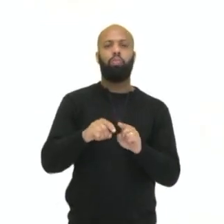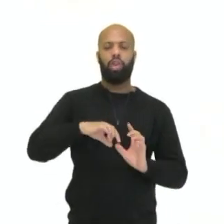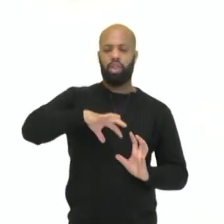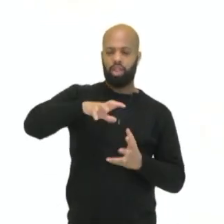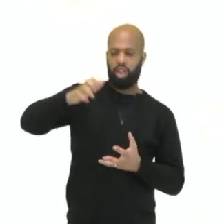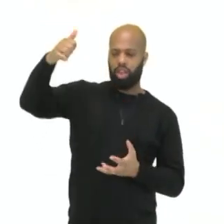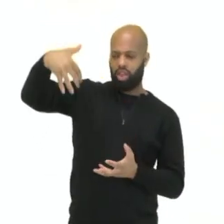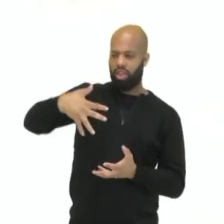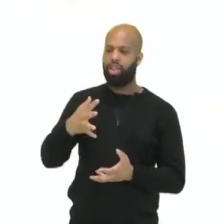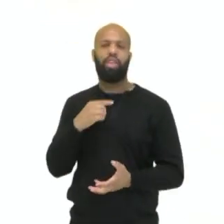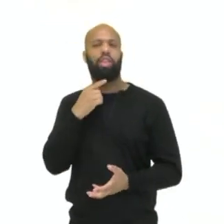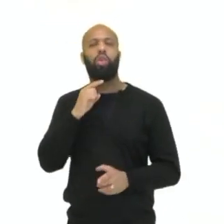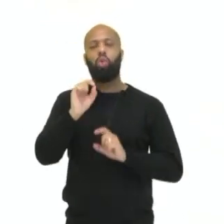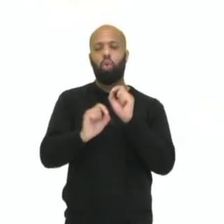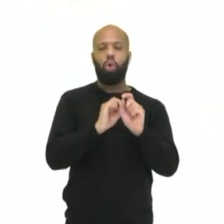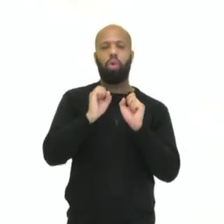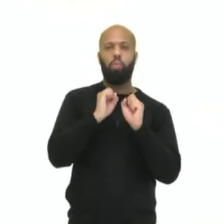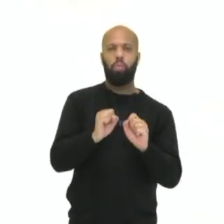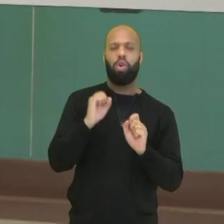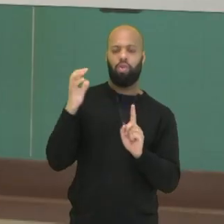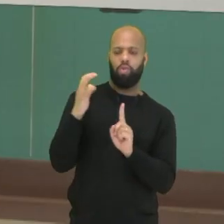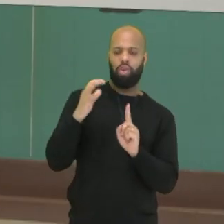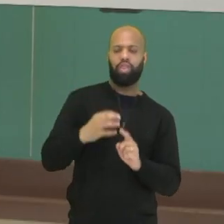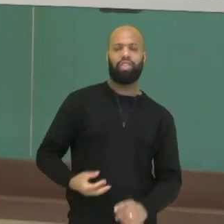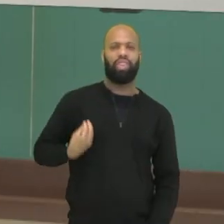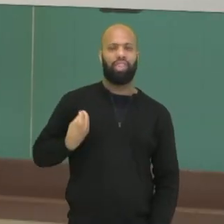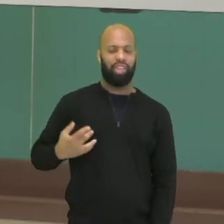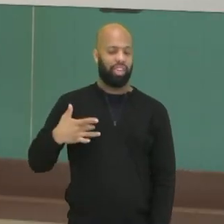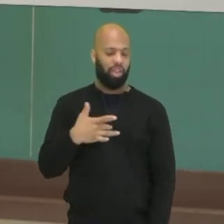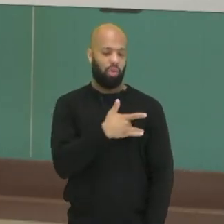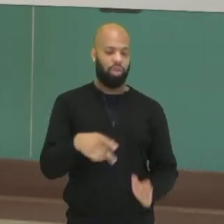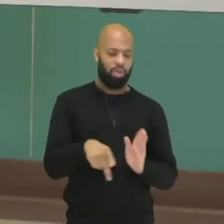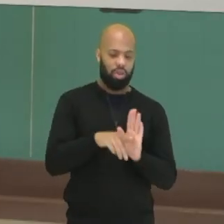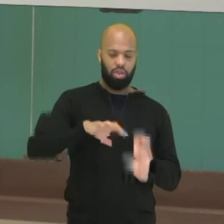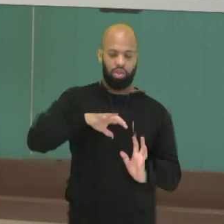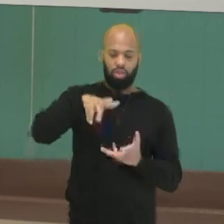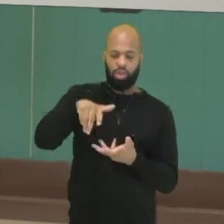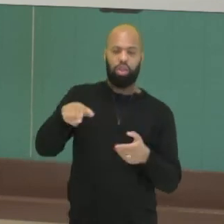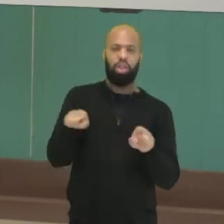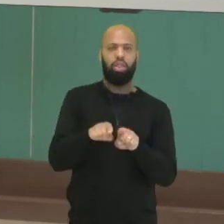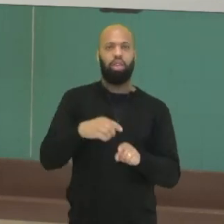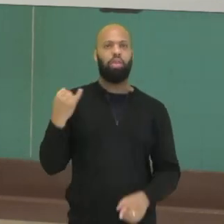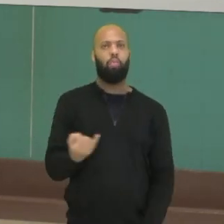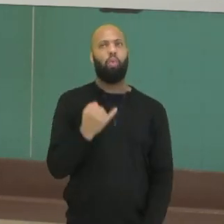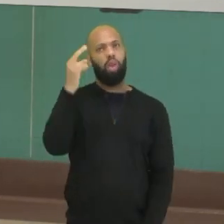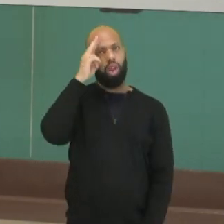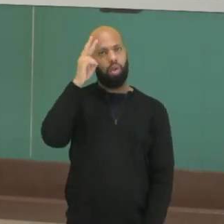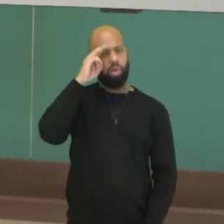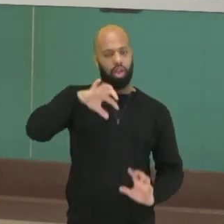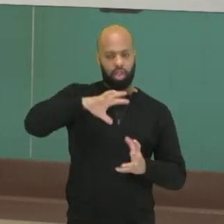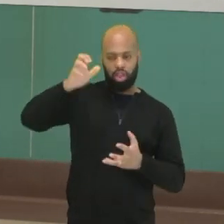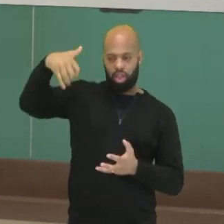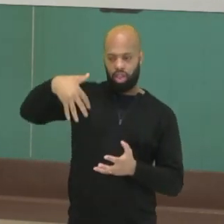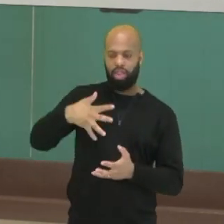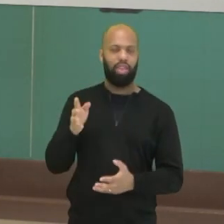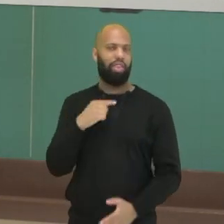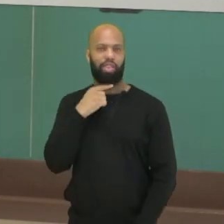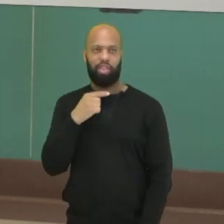estufa e o que ele pode acarretar para a saúde do planeta. Lembrando da questão do aquecimento global. Certo,